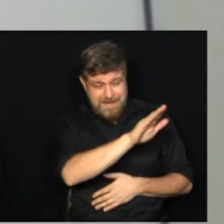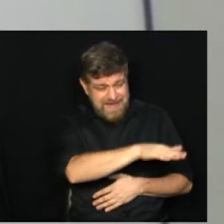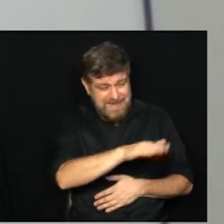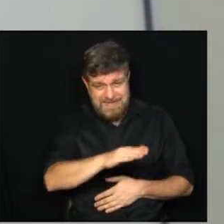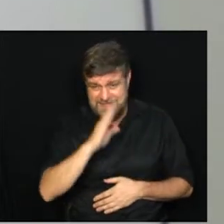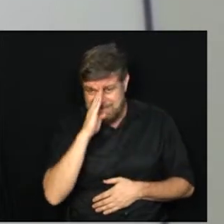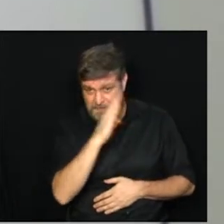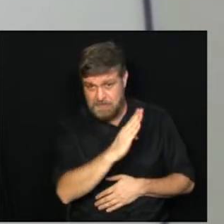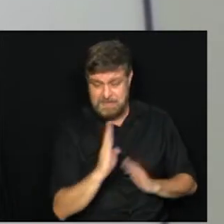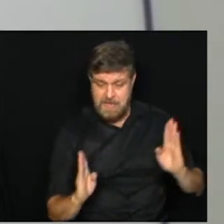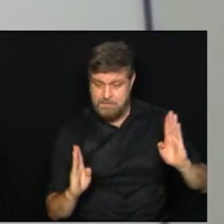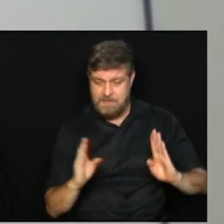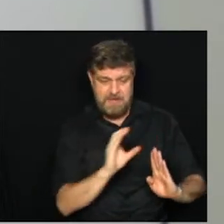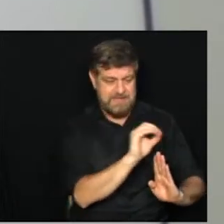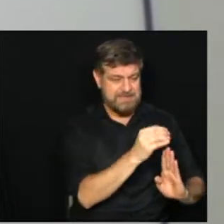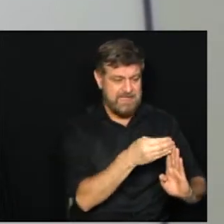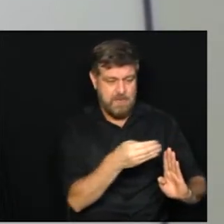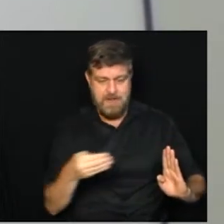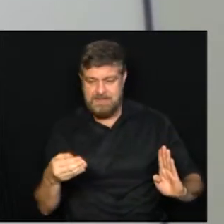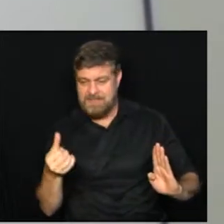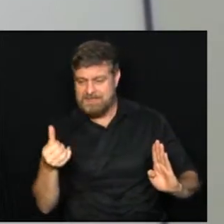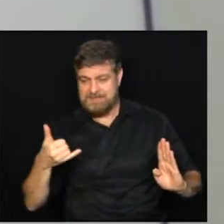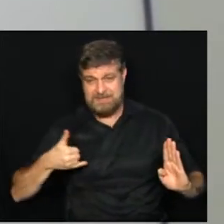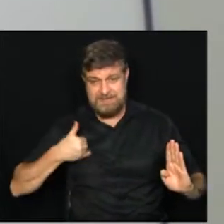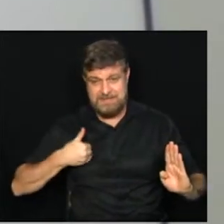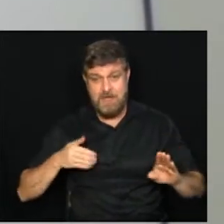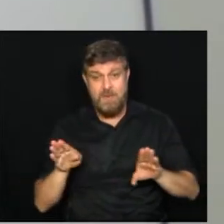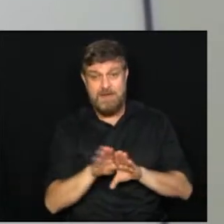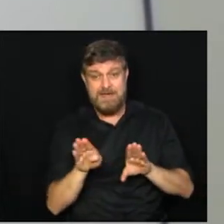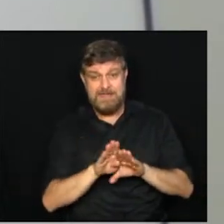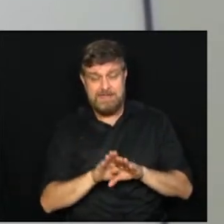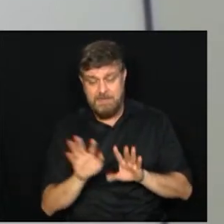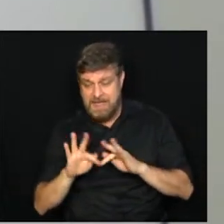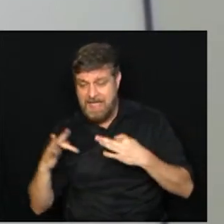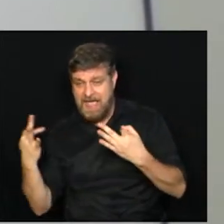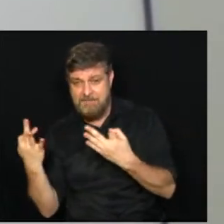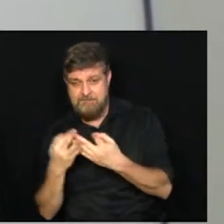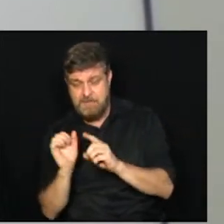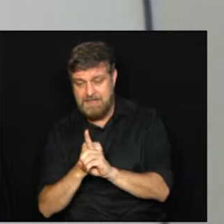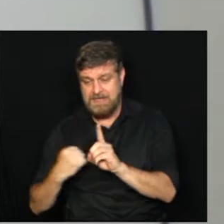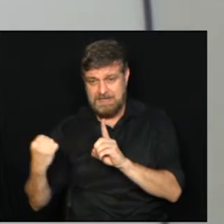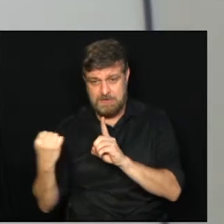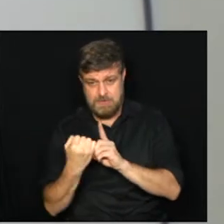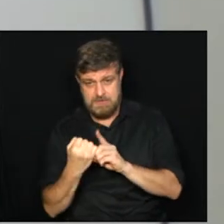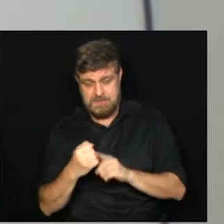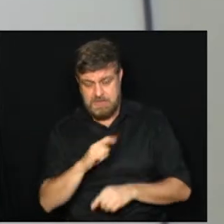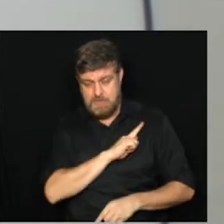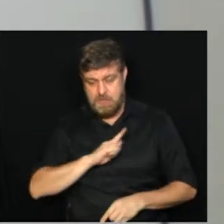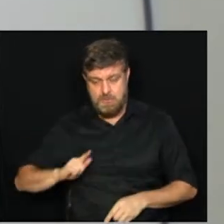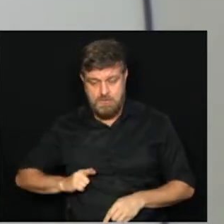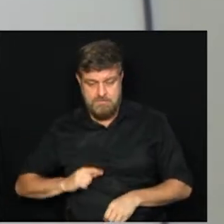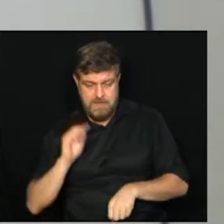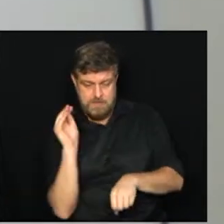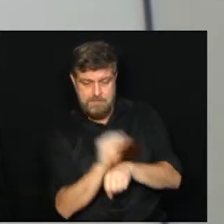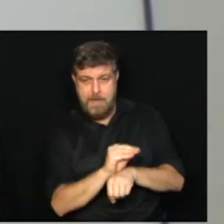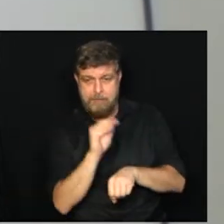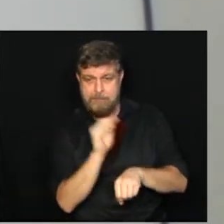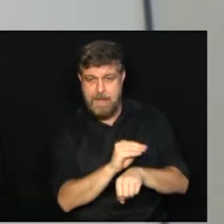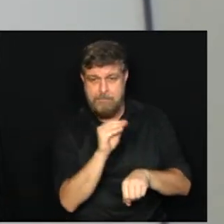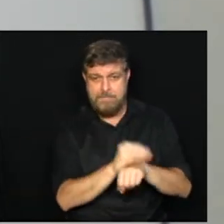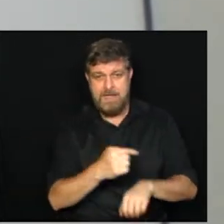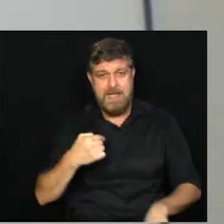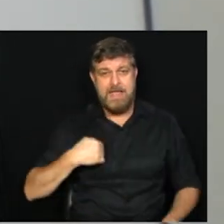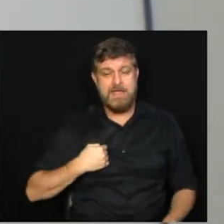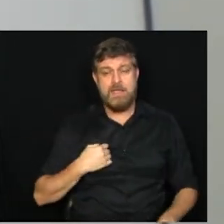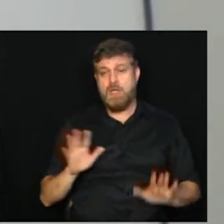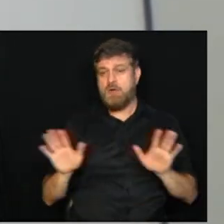0 a 6 anos e garantia de atenção da família, da sociedade e do Estado. Eu não vou falar sobre adolescente,